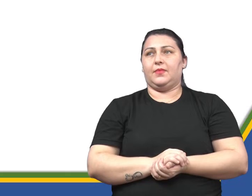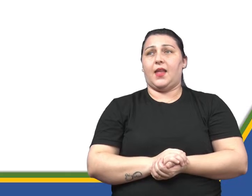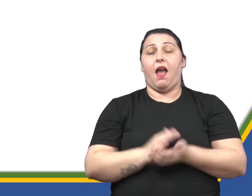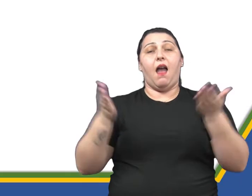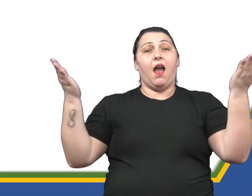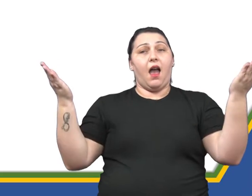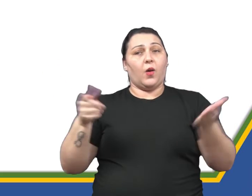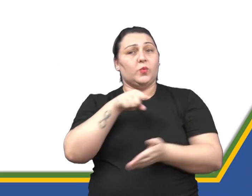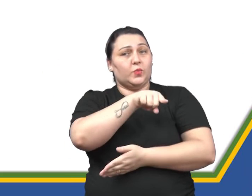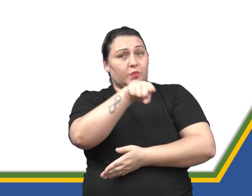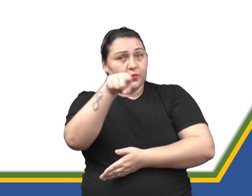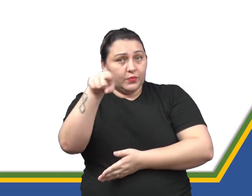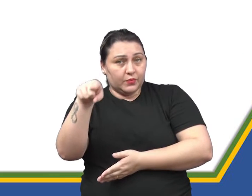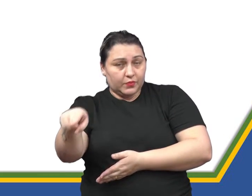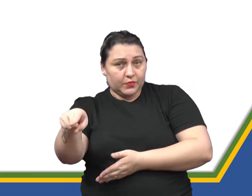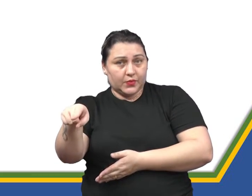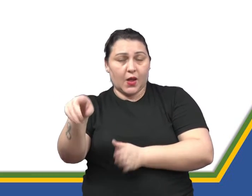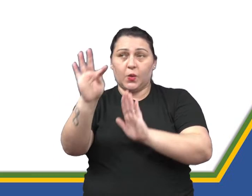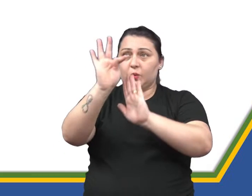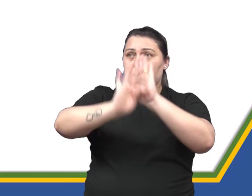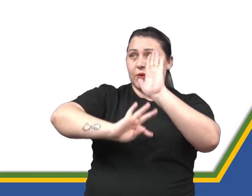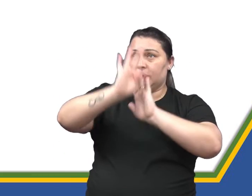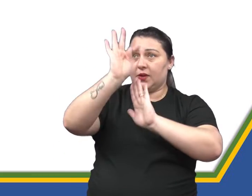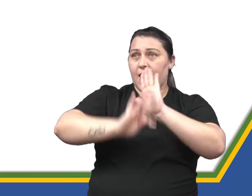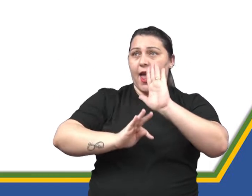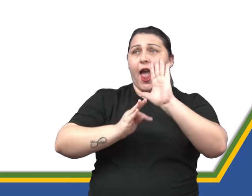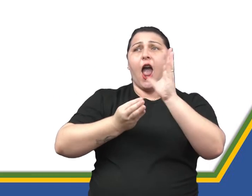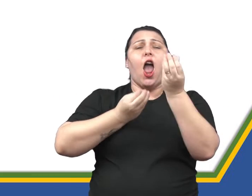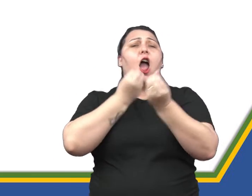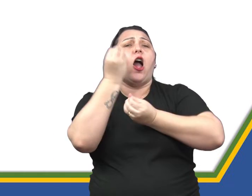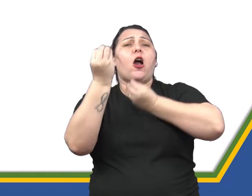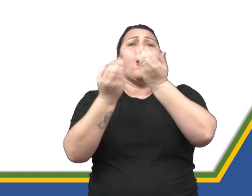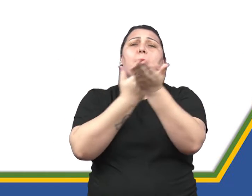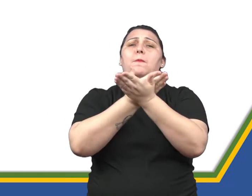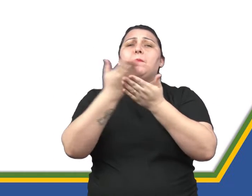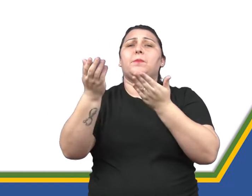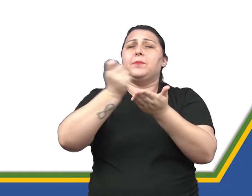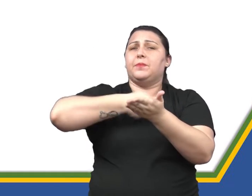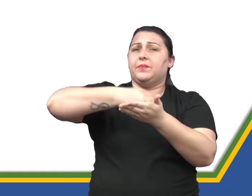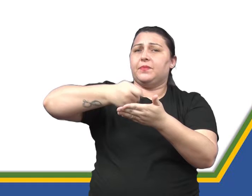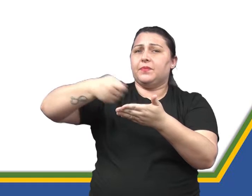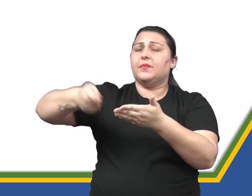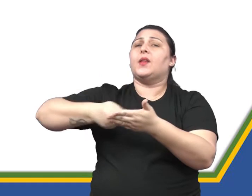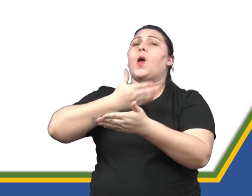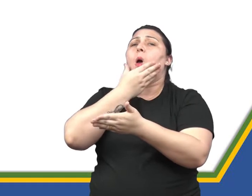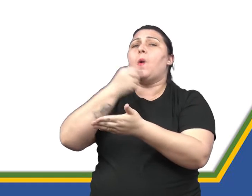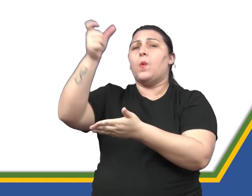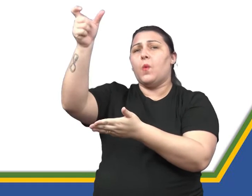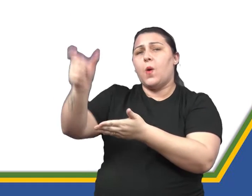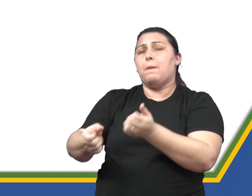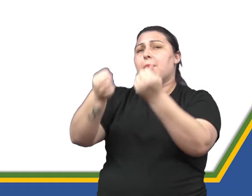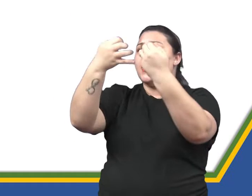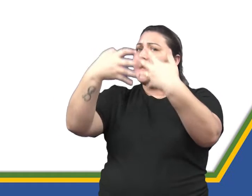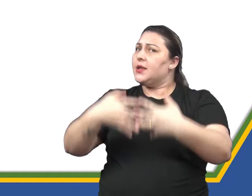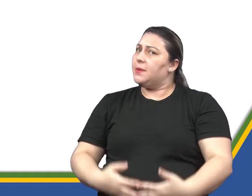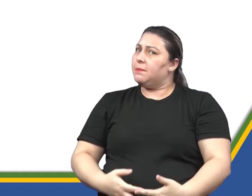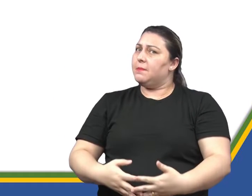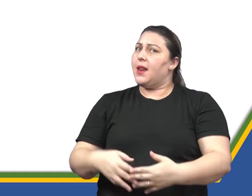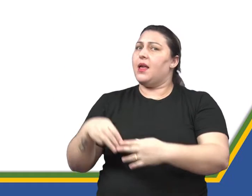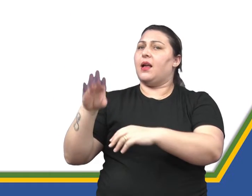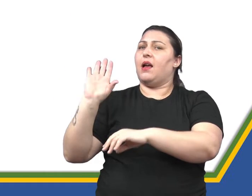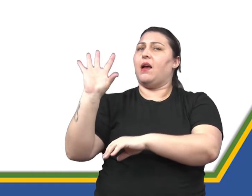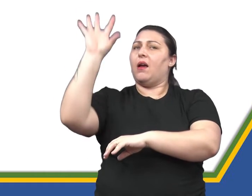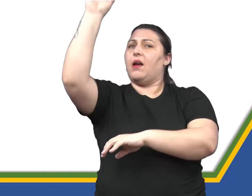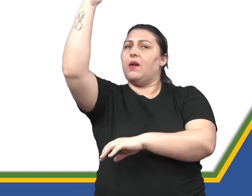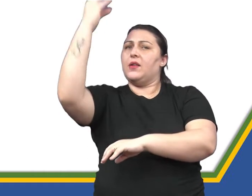Agora é com vocês. No texto Como Comecei a Escrever, o autor relata fatos que vivenciou há muito